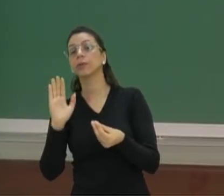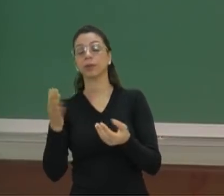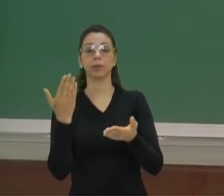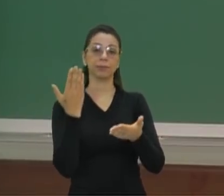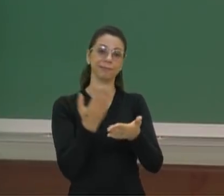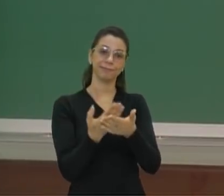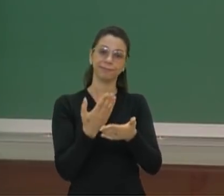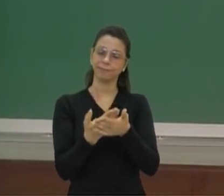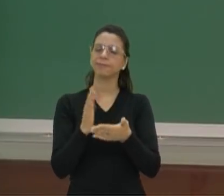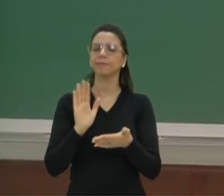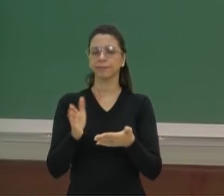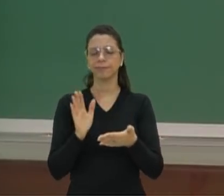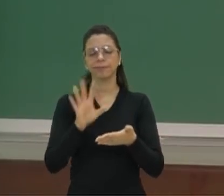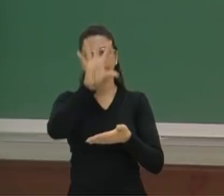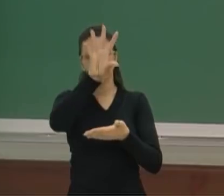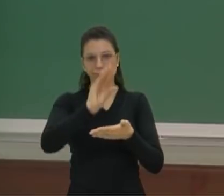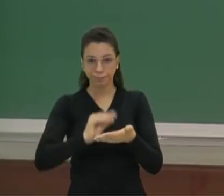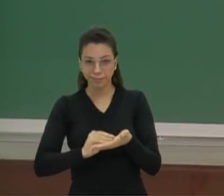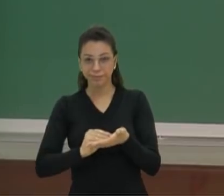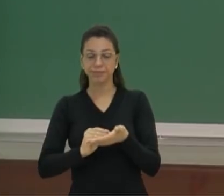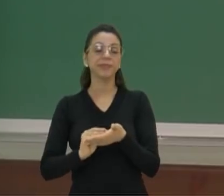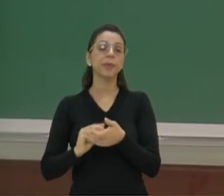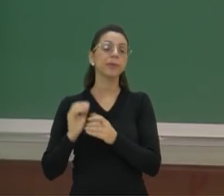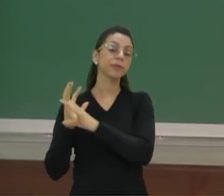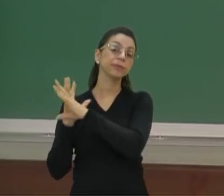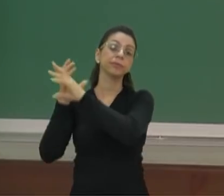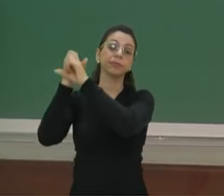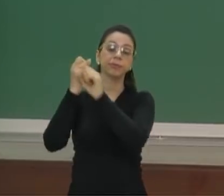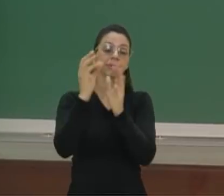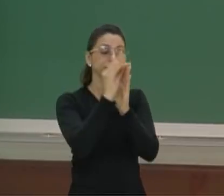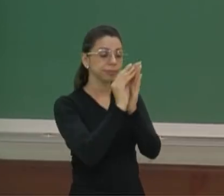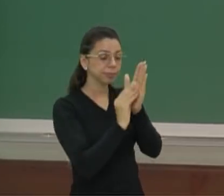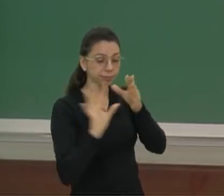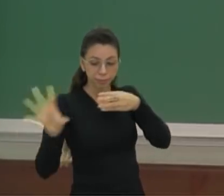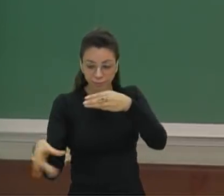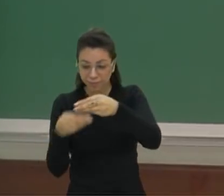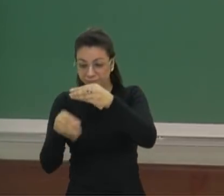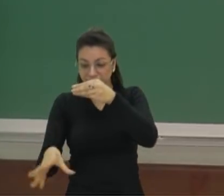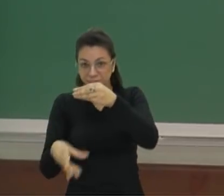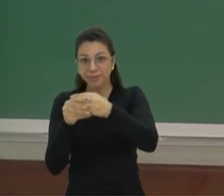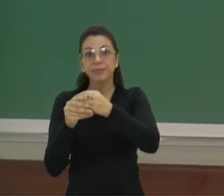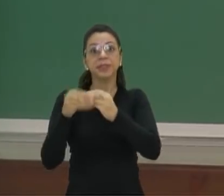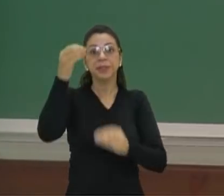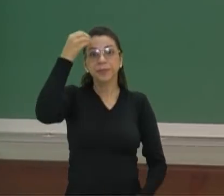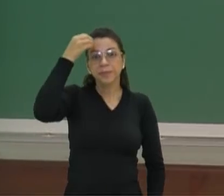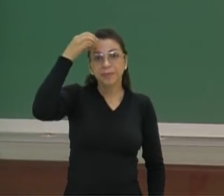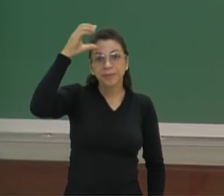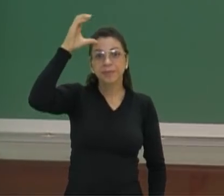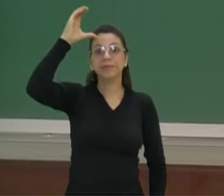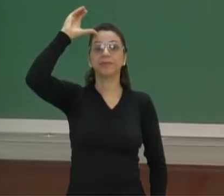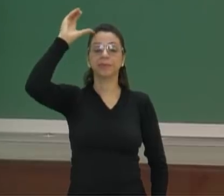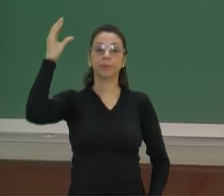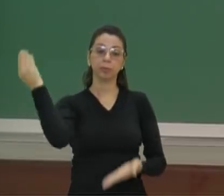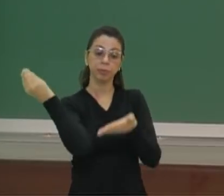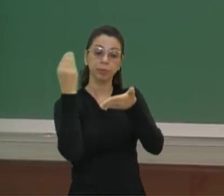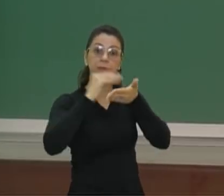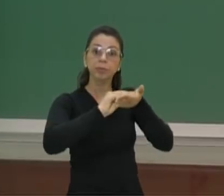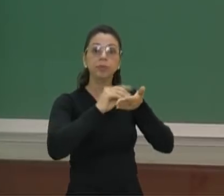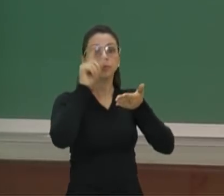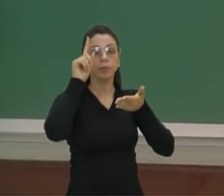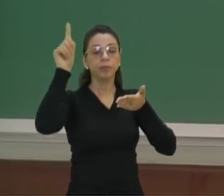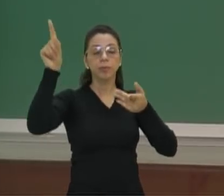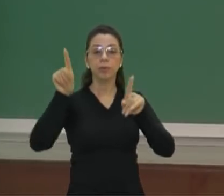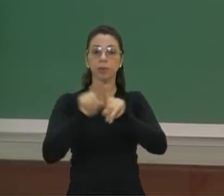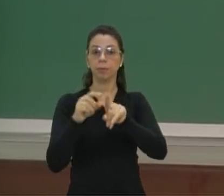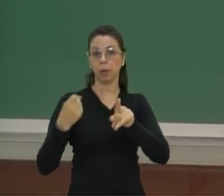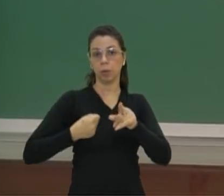hoje que você já tinha copiado e você só está complementando e aprendeu ainda mais. Coloca a data de hoje, coloca o